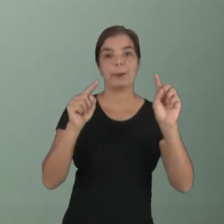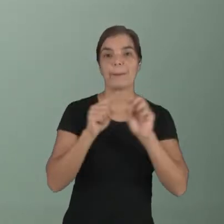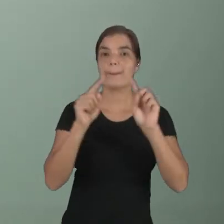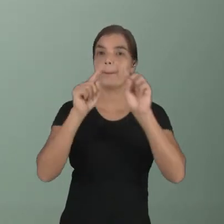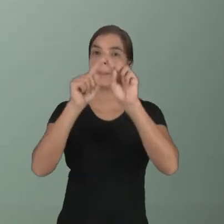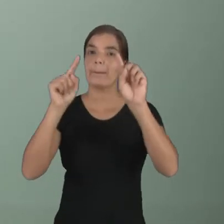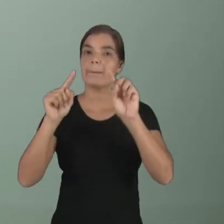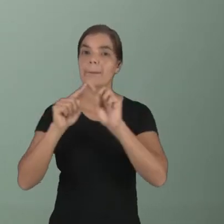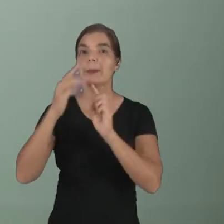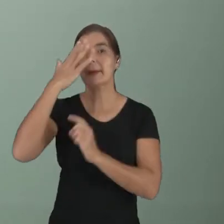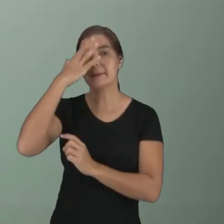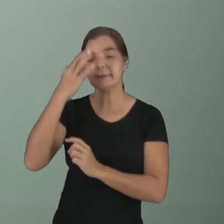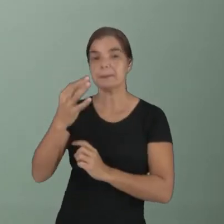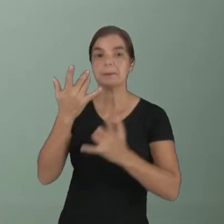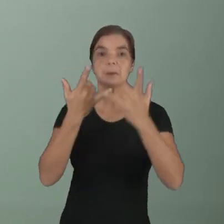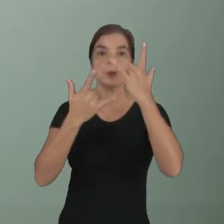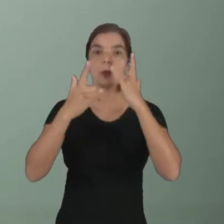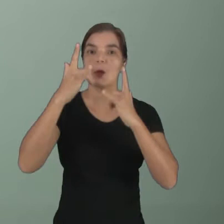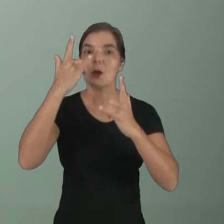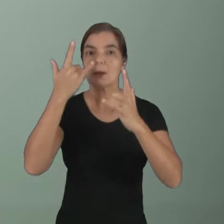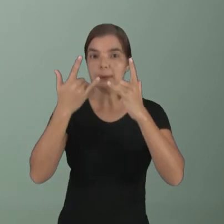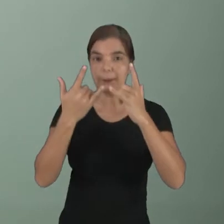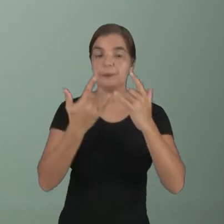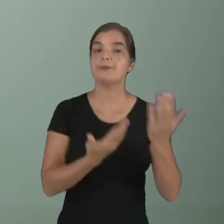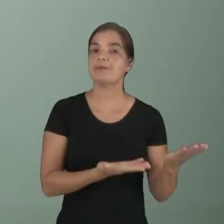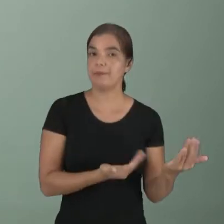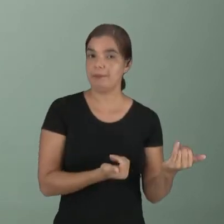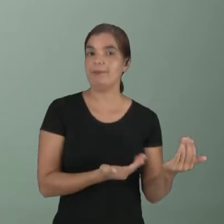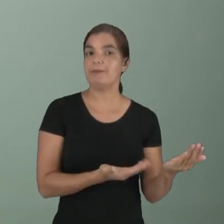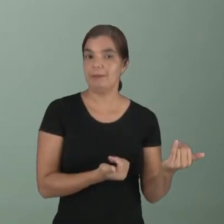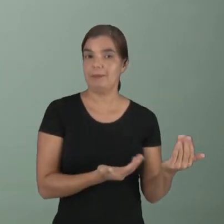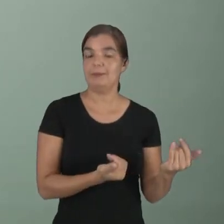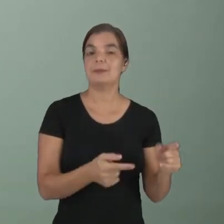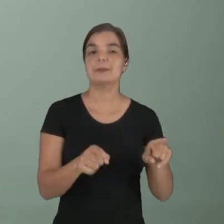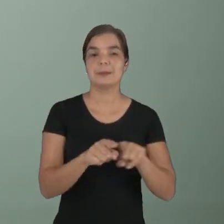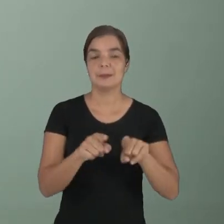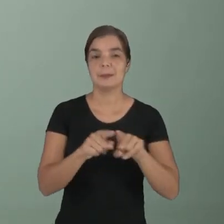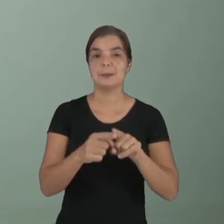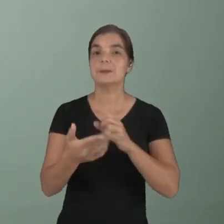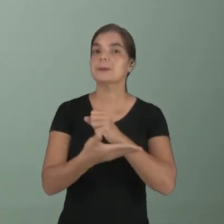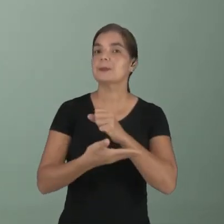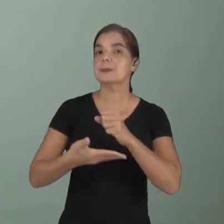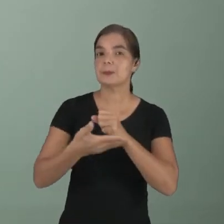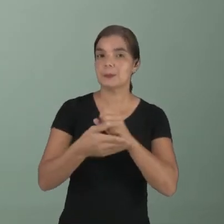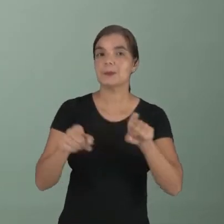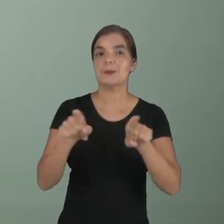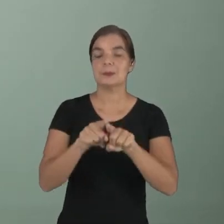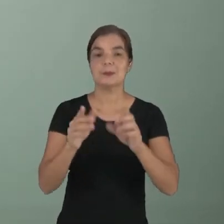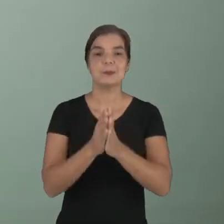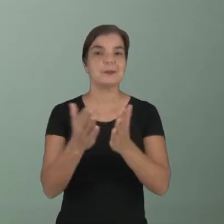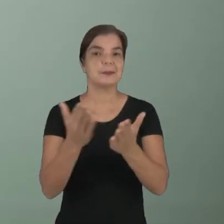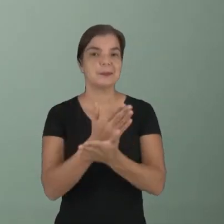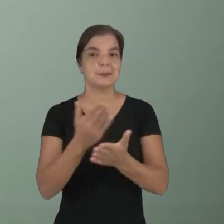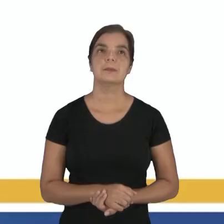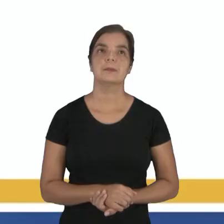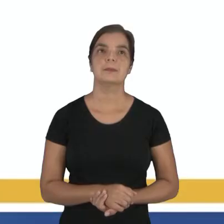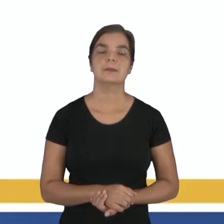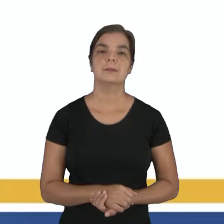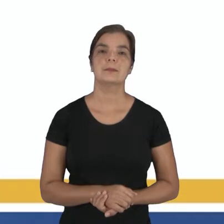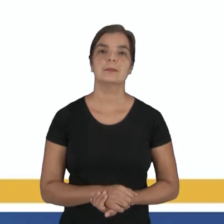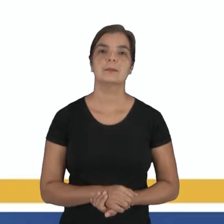quadrinhos, justamente para atrair o jovem para a leitura de clássicos. Vamos ter como base esse livro, tá